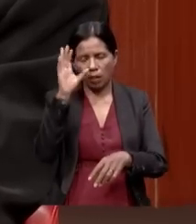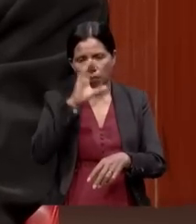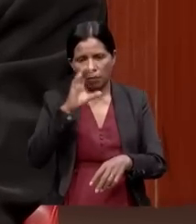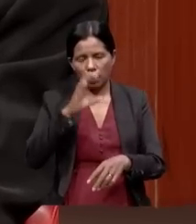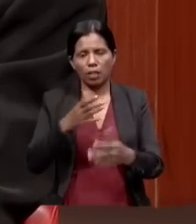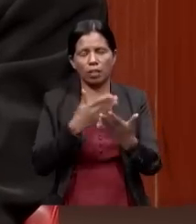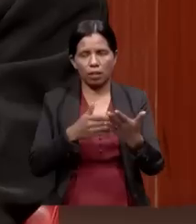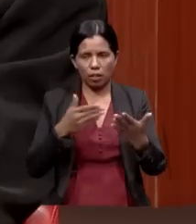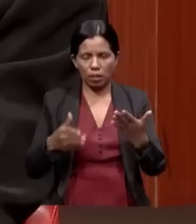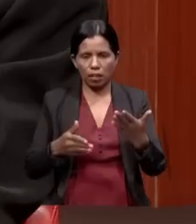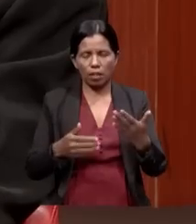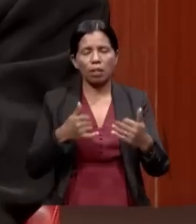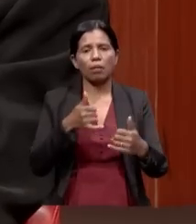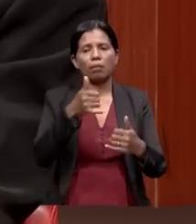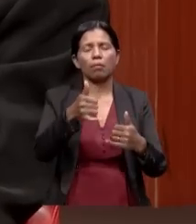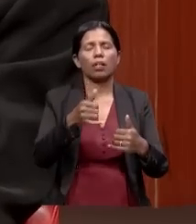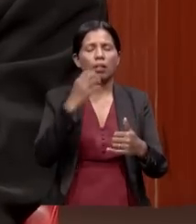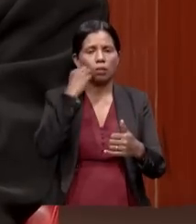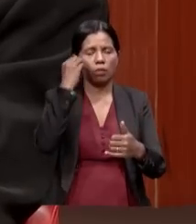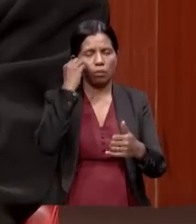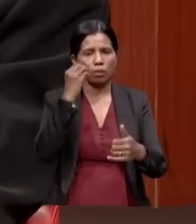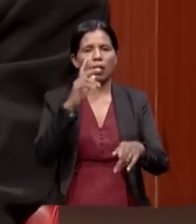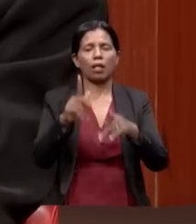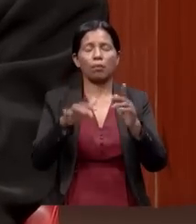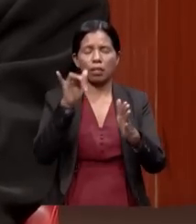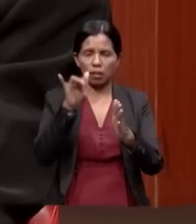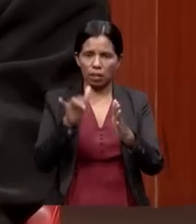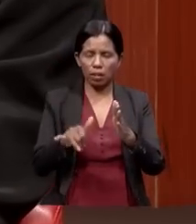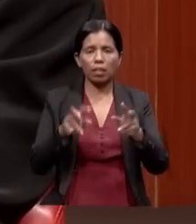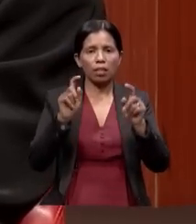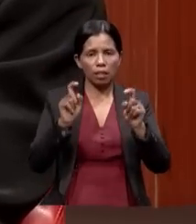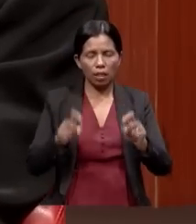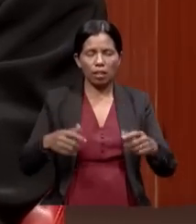domicílio, ba uma em relane, né, tem que ter mandato judicial.